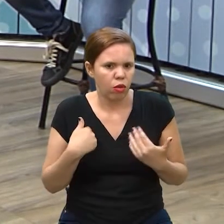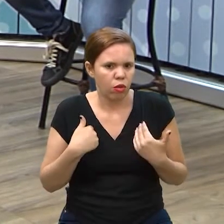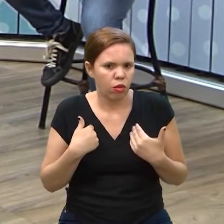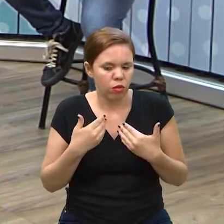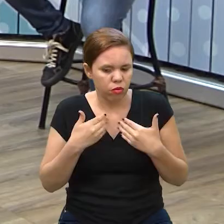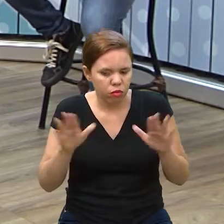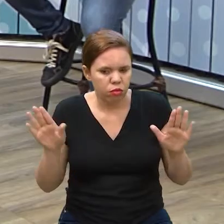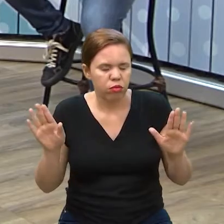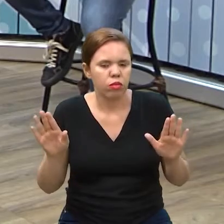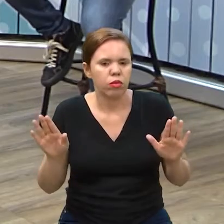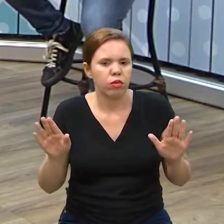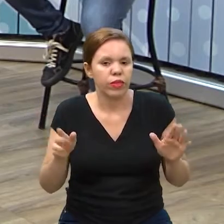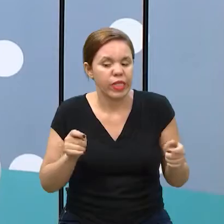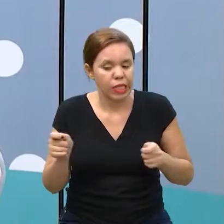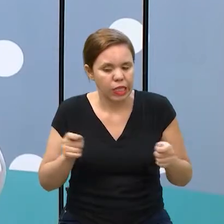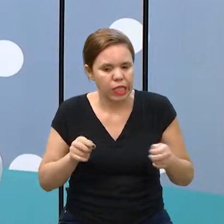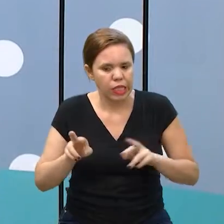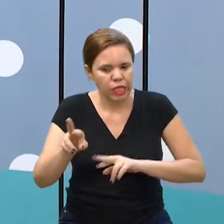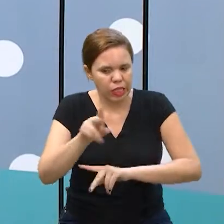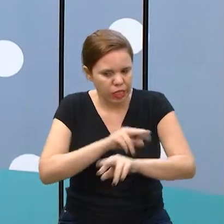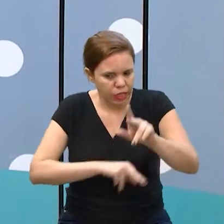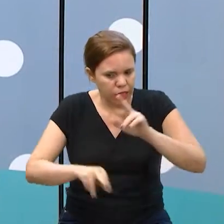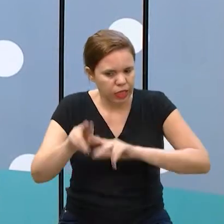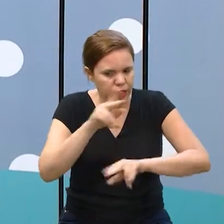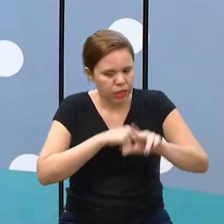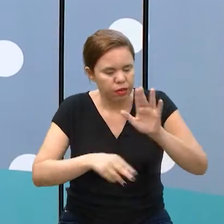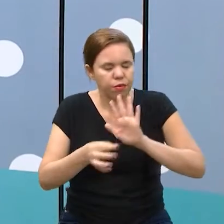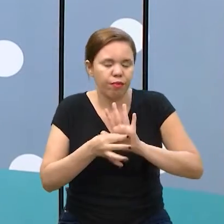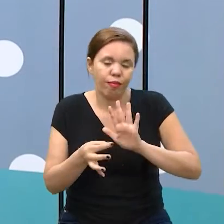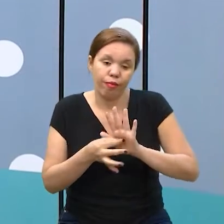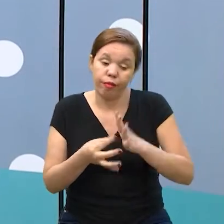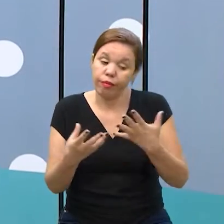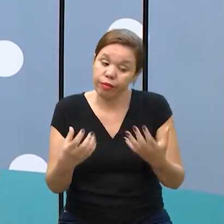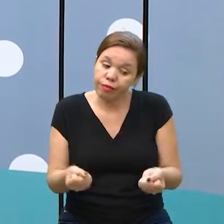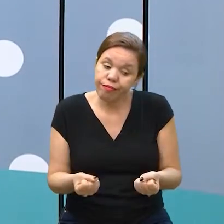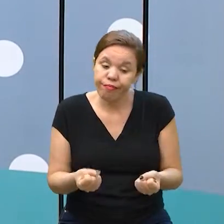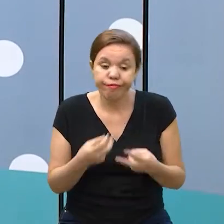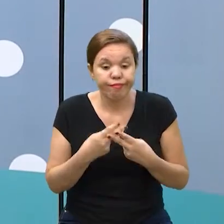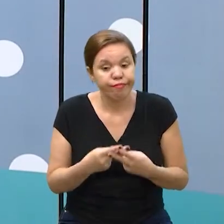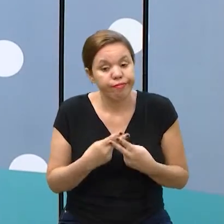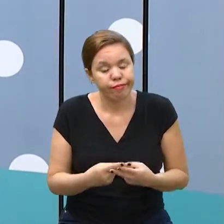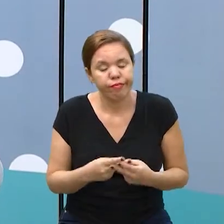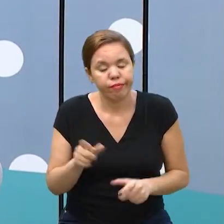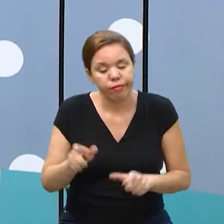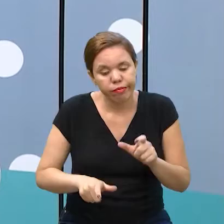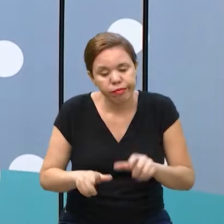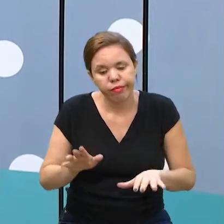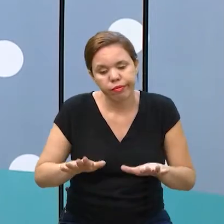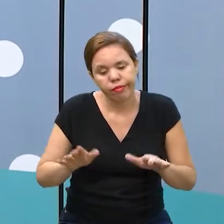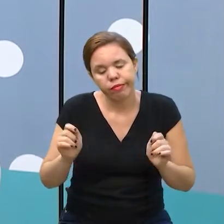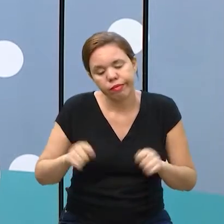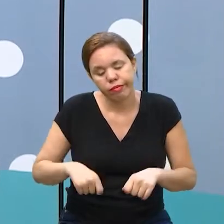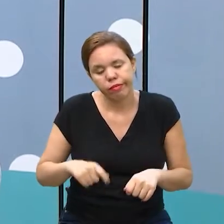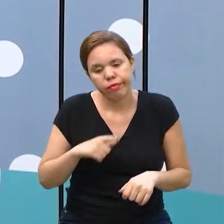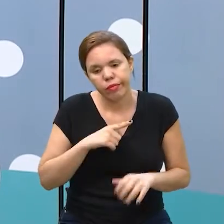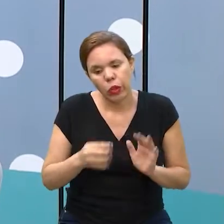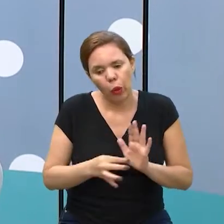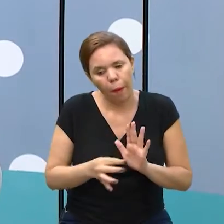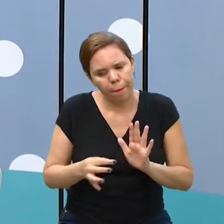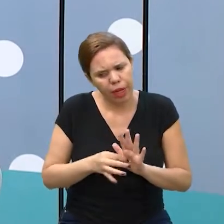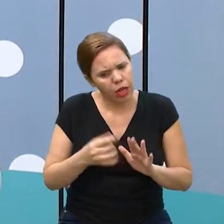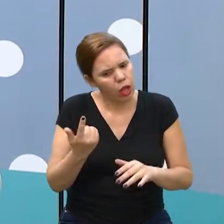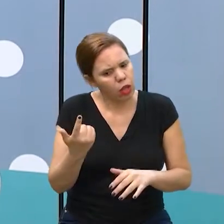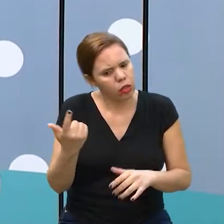você lida com uma diversidade muito grande de opinião. E muitas pessoas podem